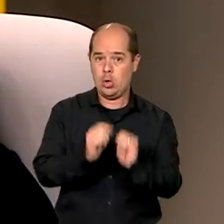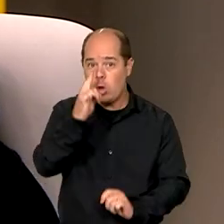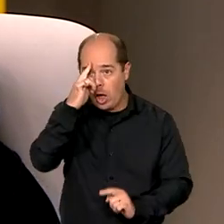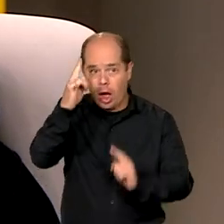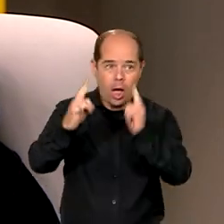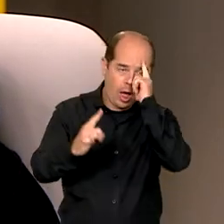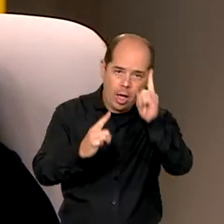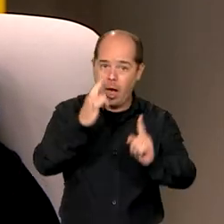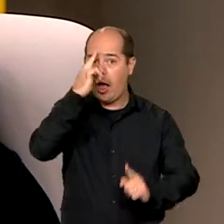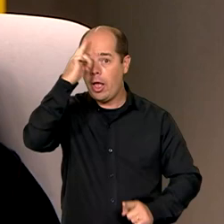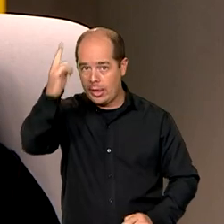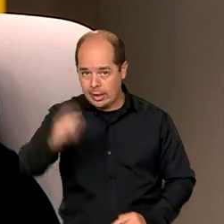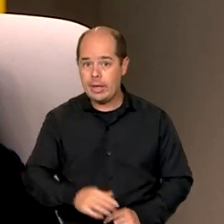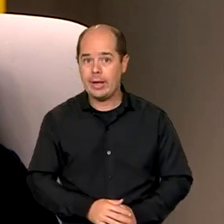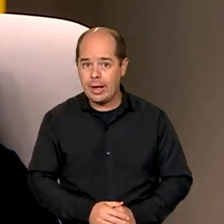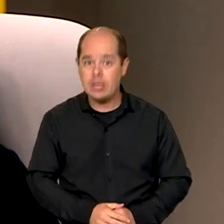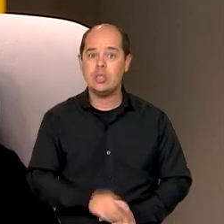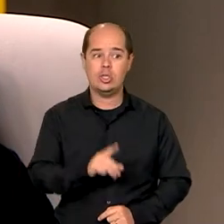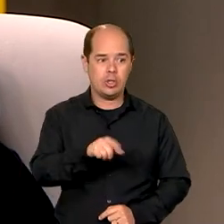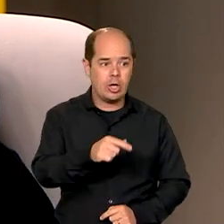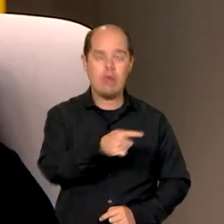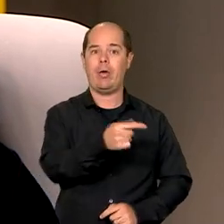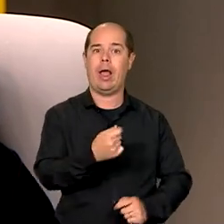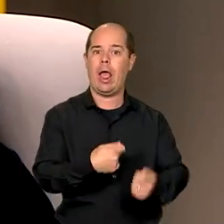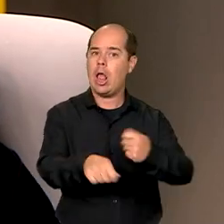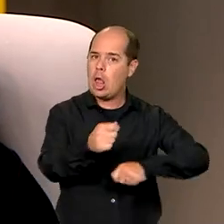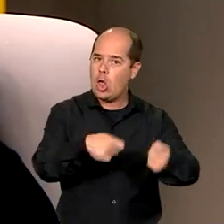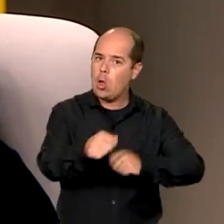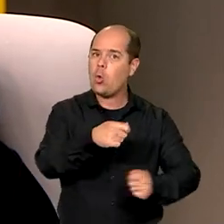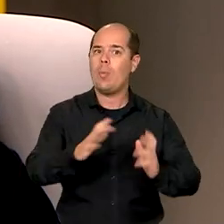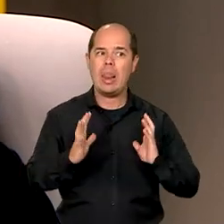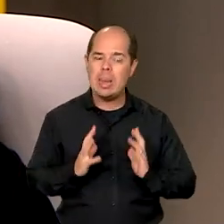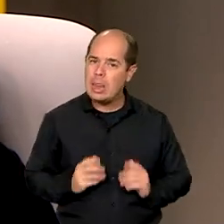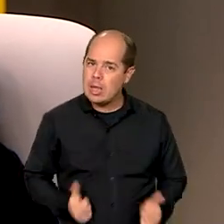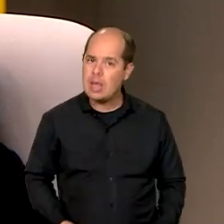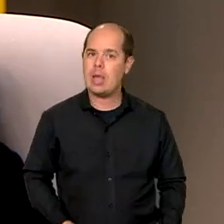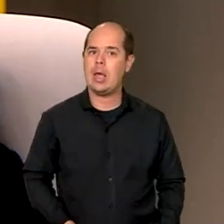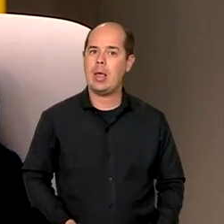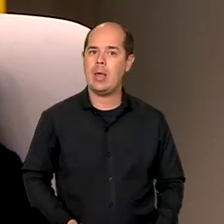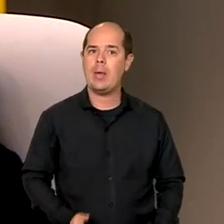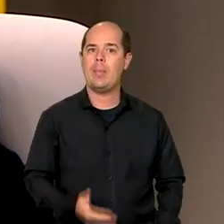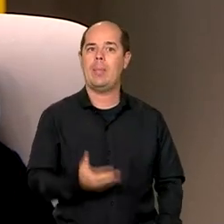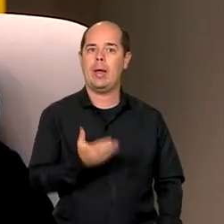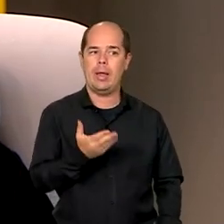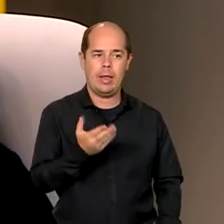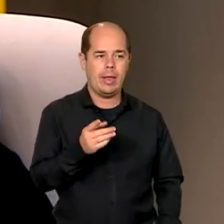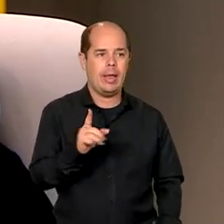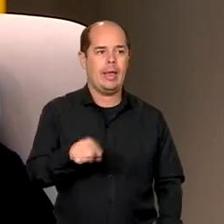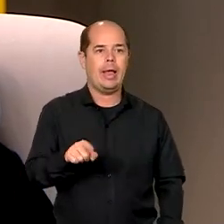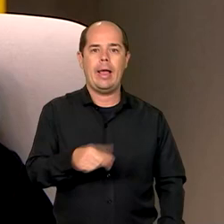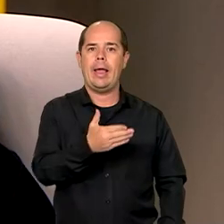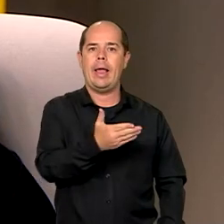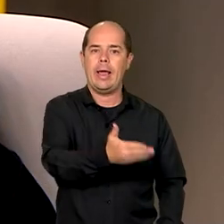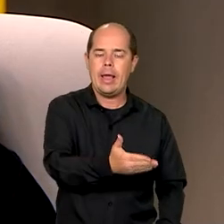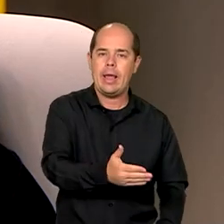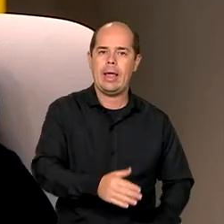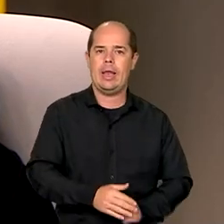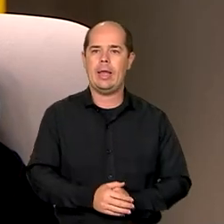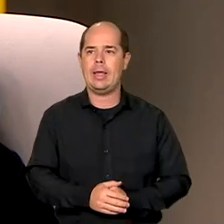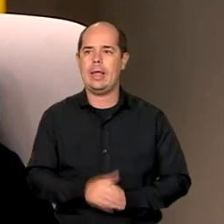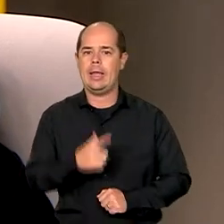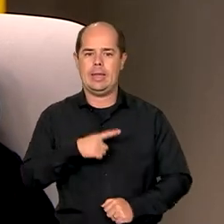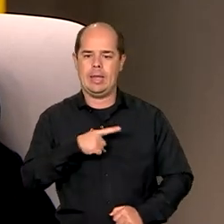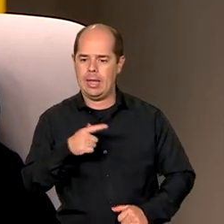país. É uma economia limpa, é uma economia que envolve os territórios onde esses agentes